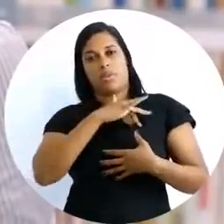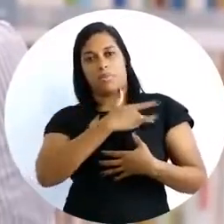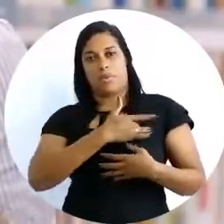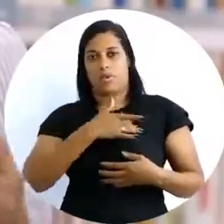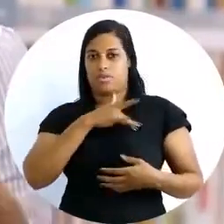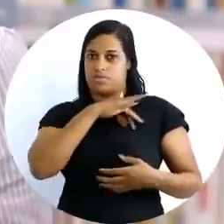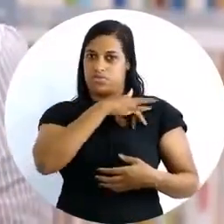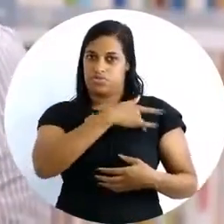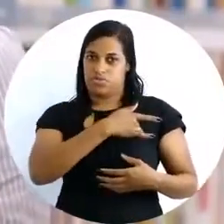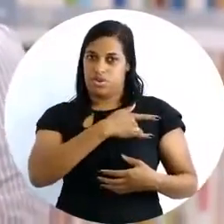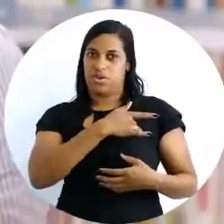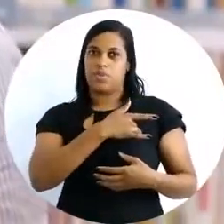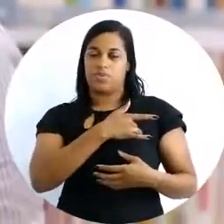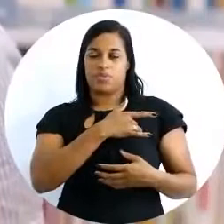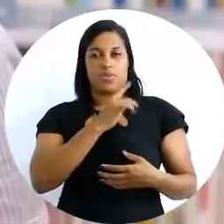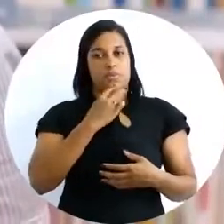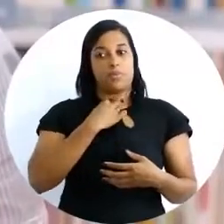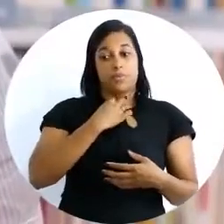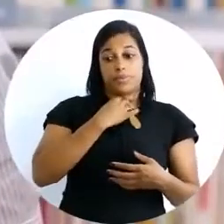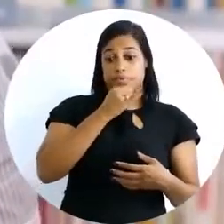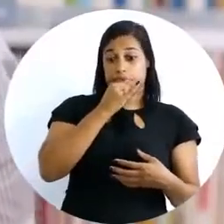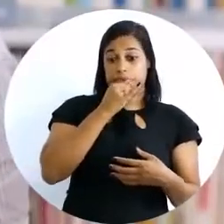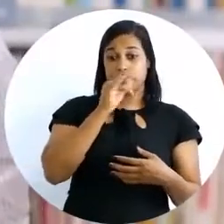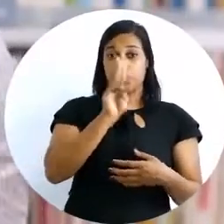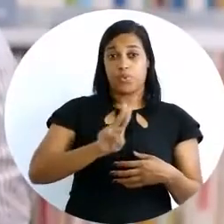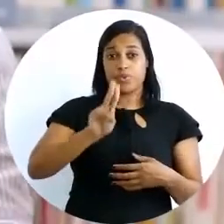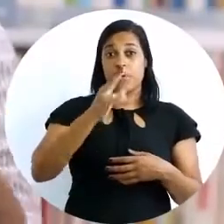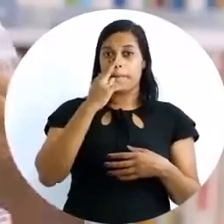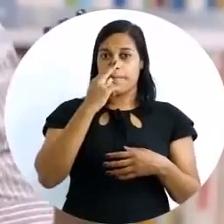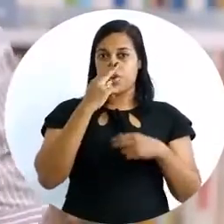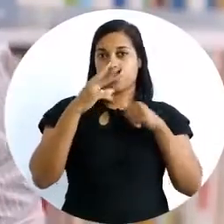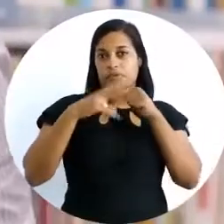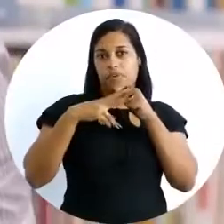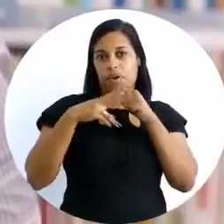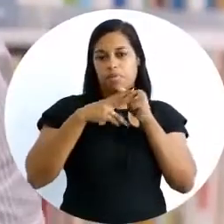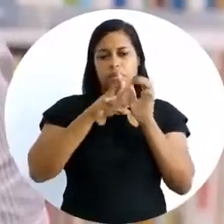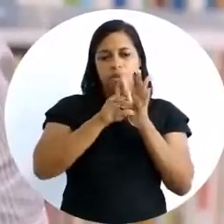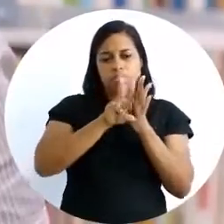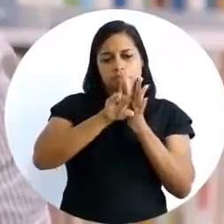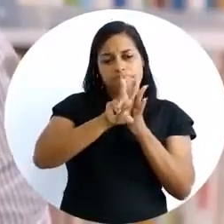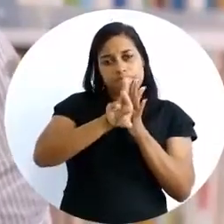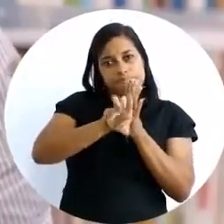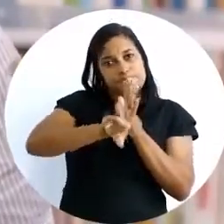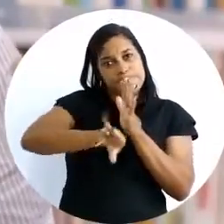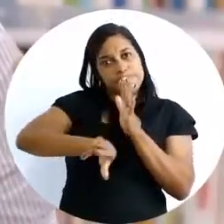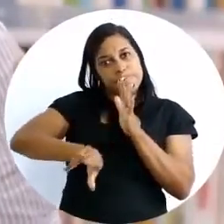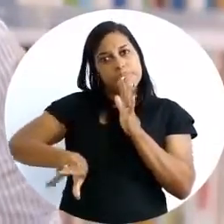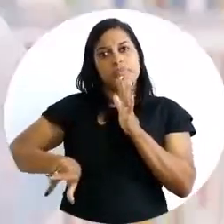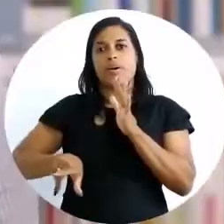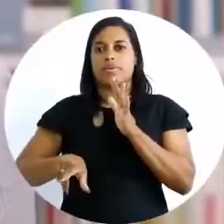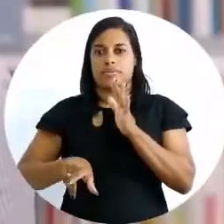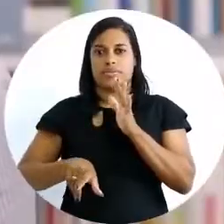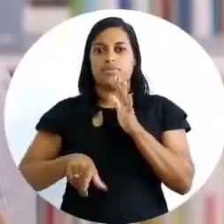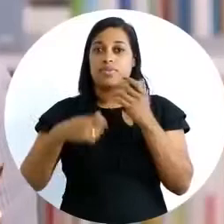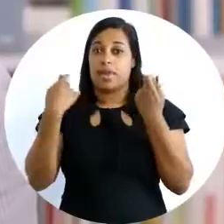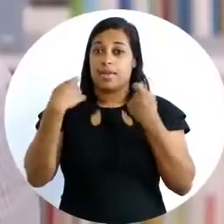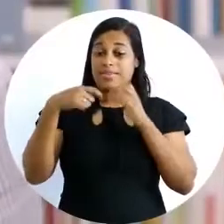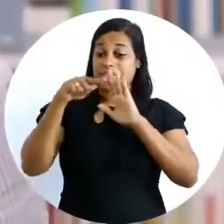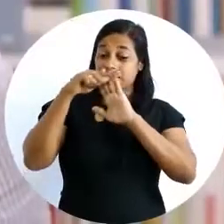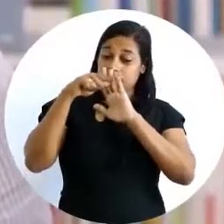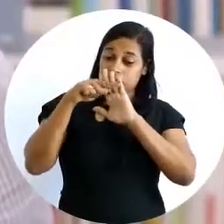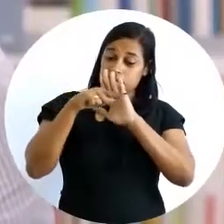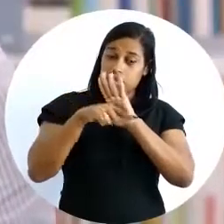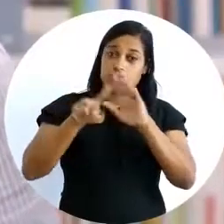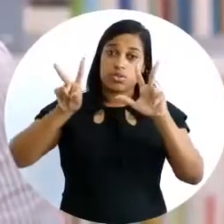paixão. Então, eu não posso utilizar o mesmo vocabulário controlado com várias conotações. Essas listas